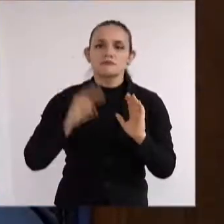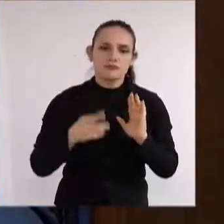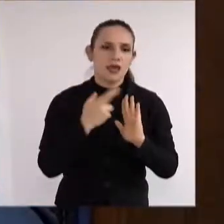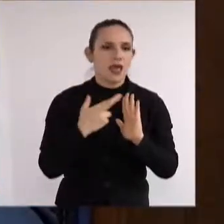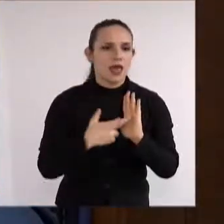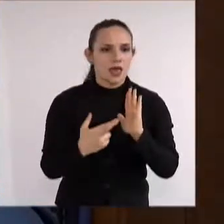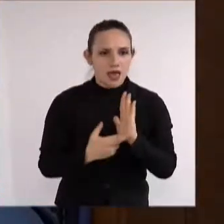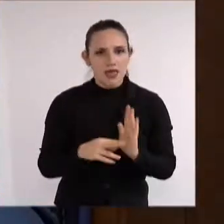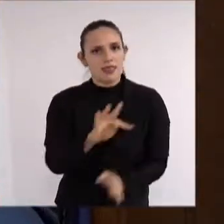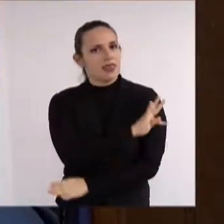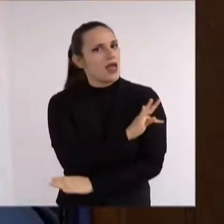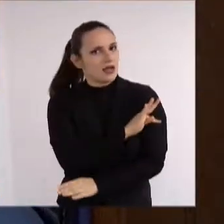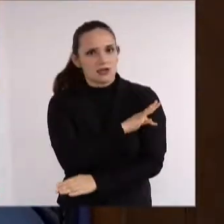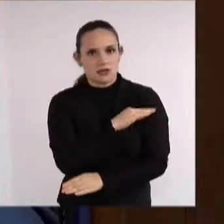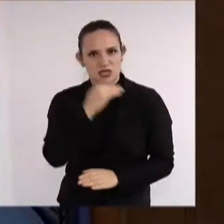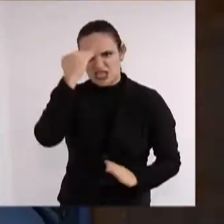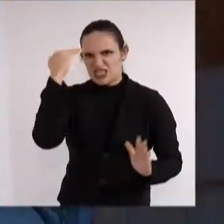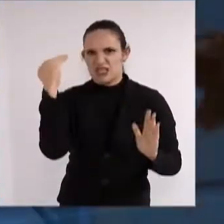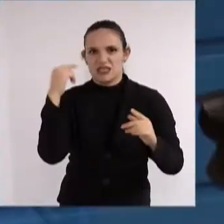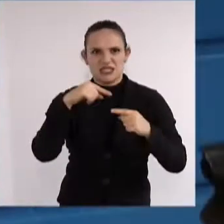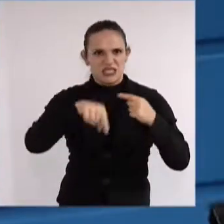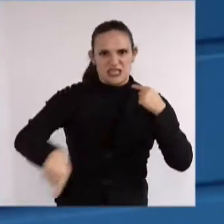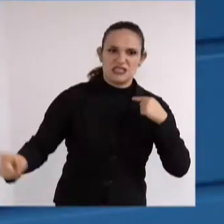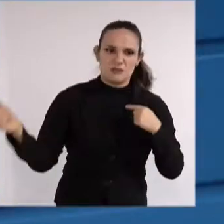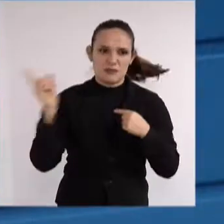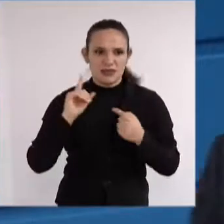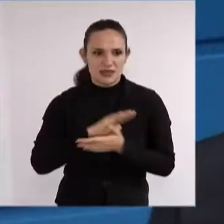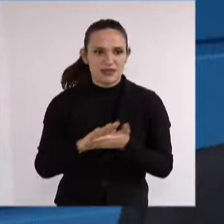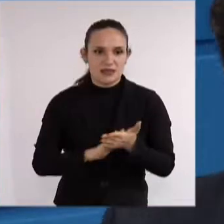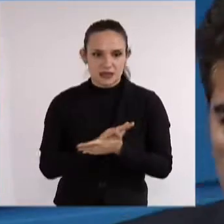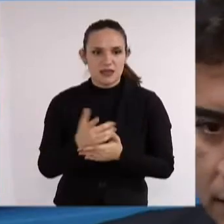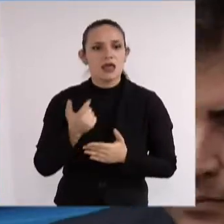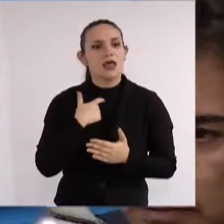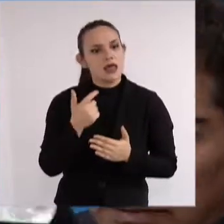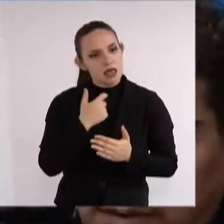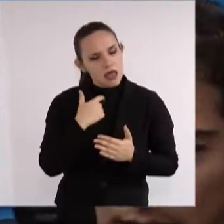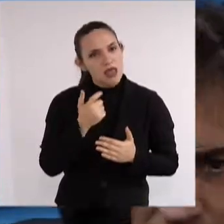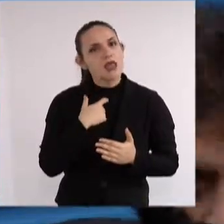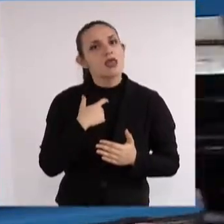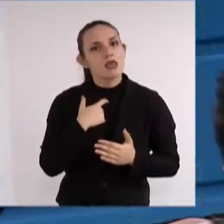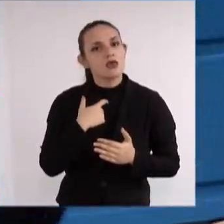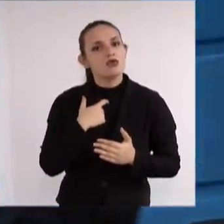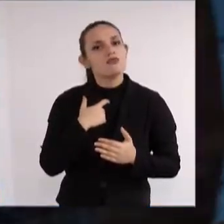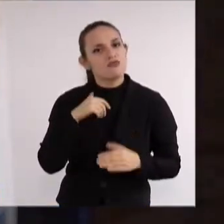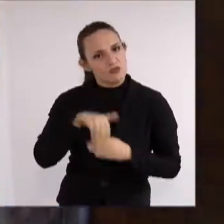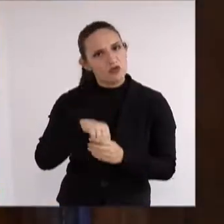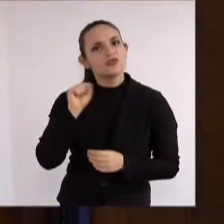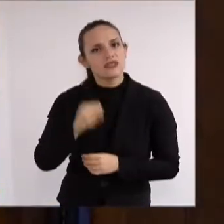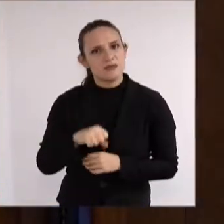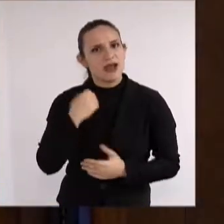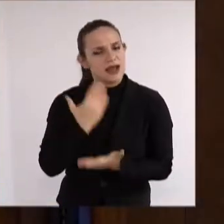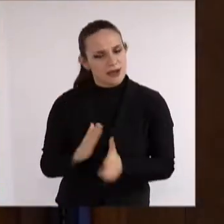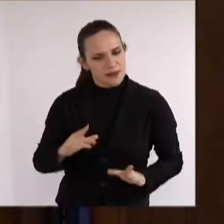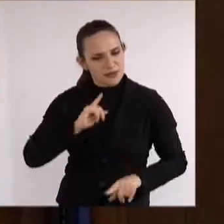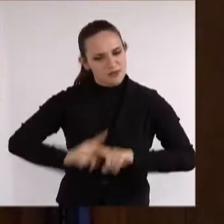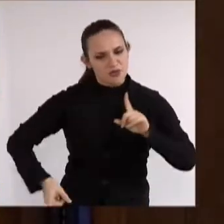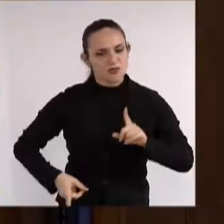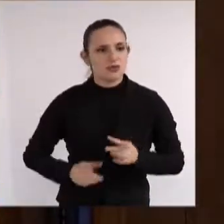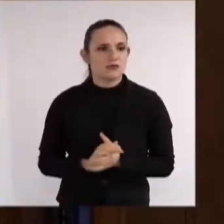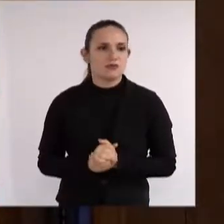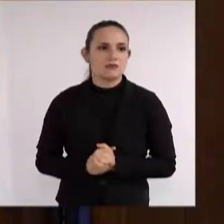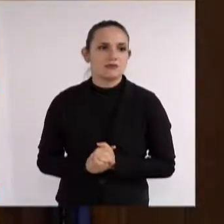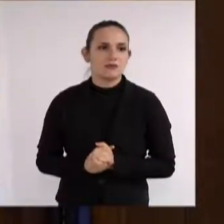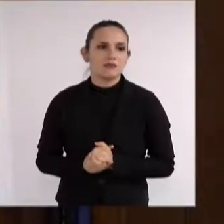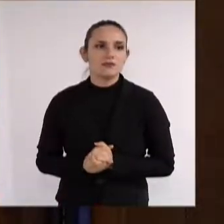está infringindo nada. Então, pode contar com o meu voto para derrubar o veto. Obrigado, deputado. É só